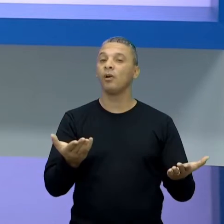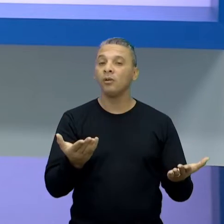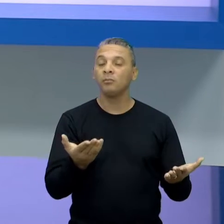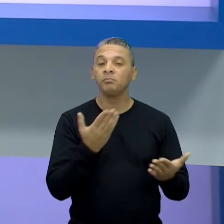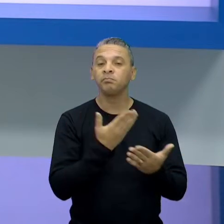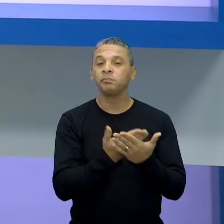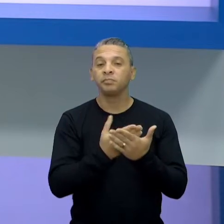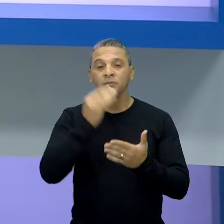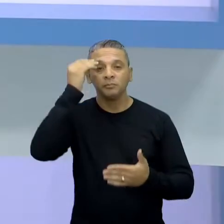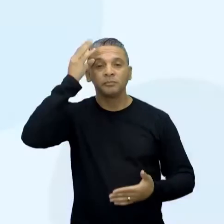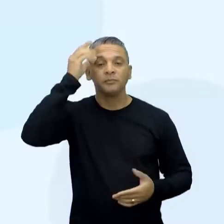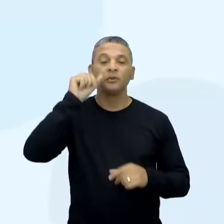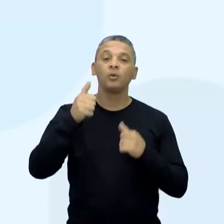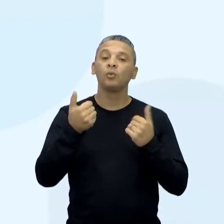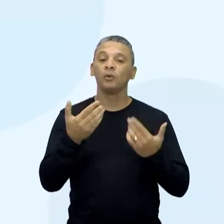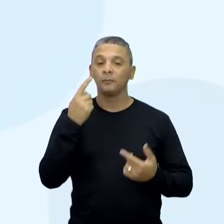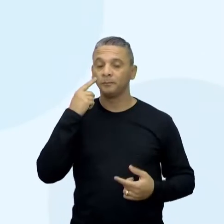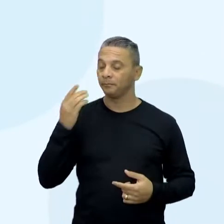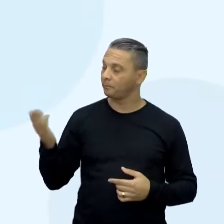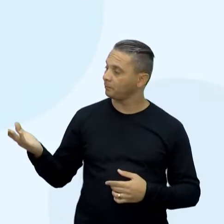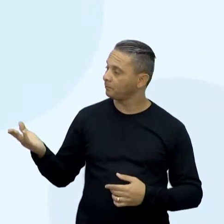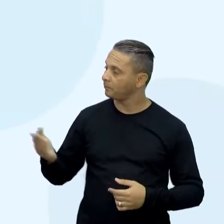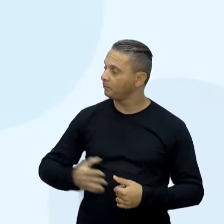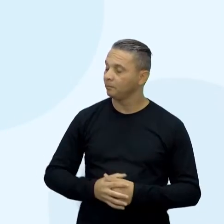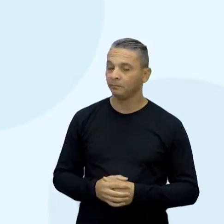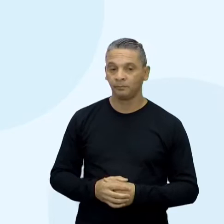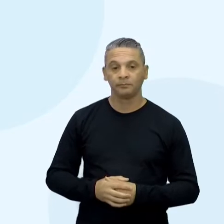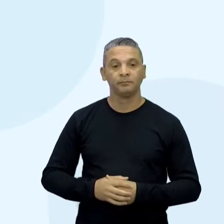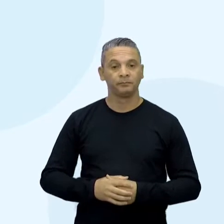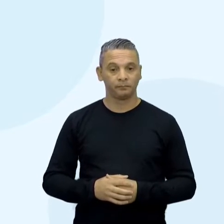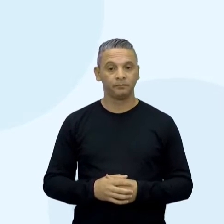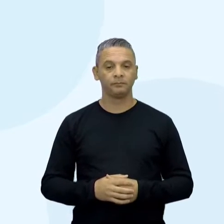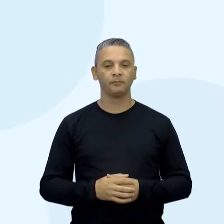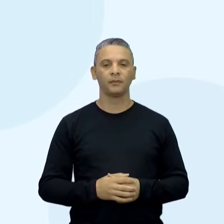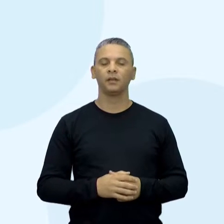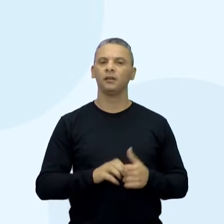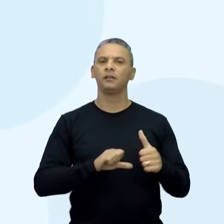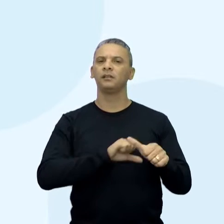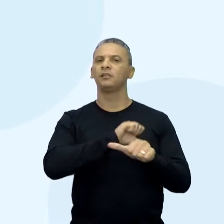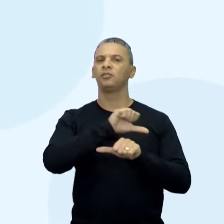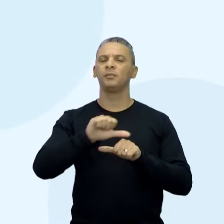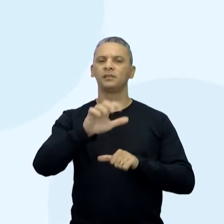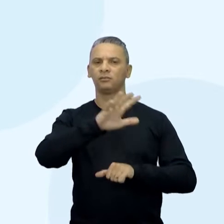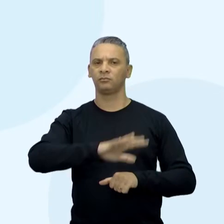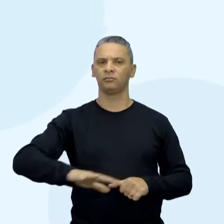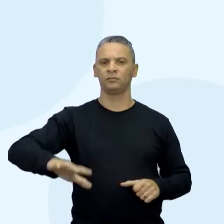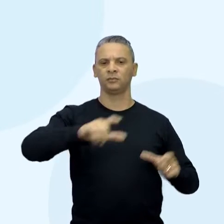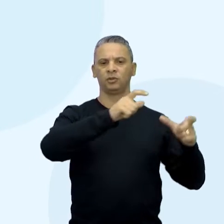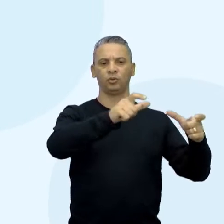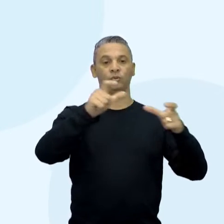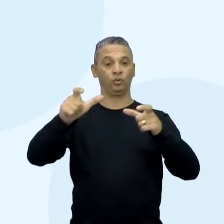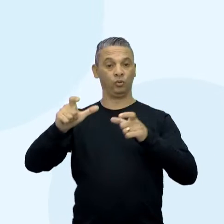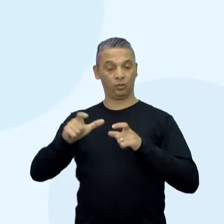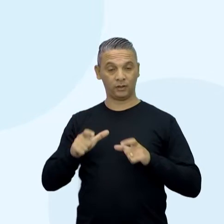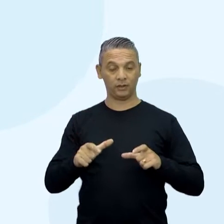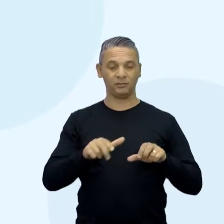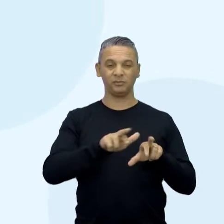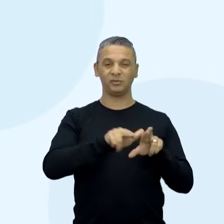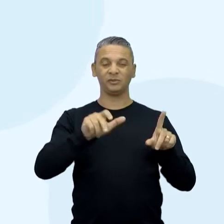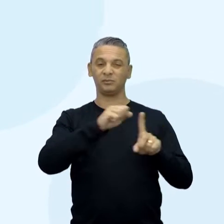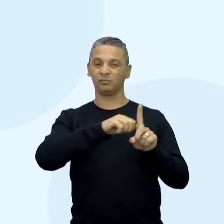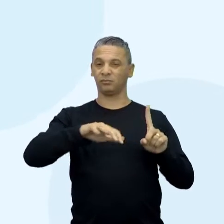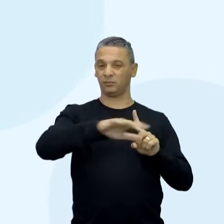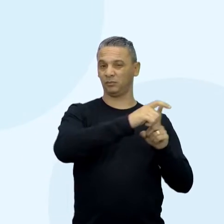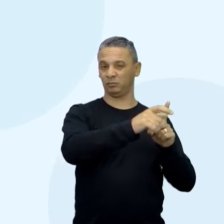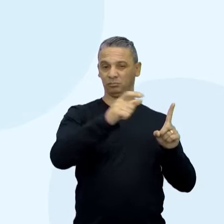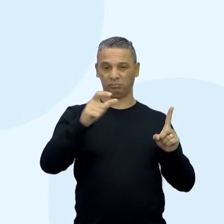de conhecimento? Vamos lá na nossa tela mais uma vez. Os processos de transformação da paisagem em